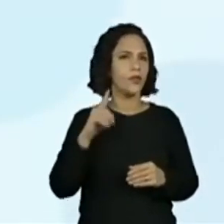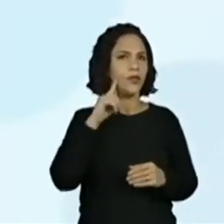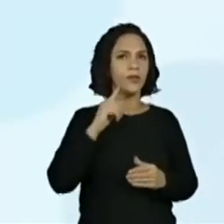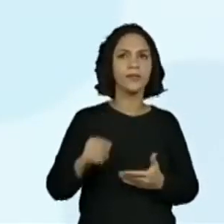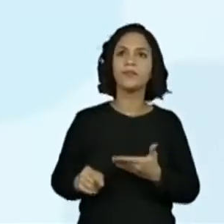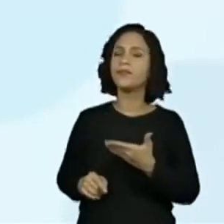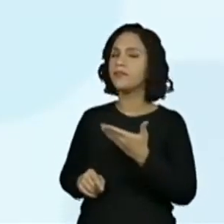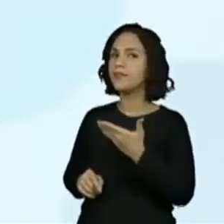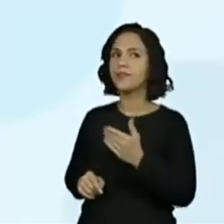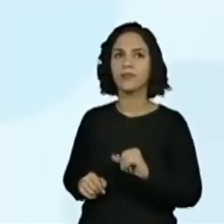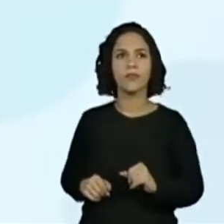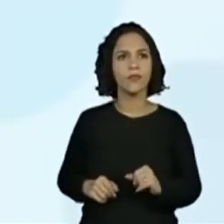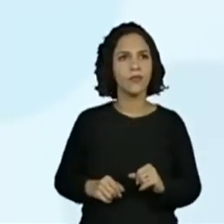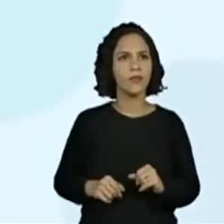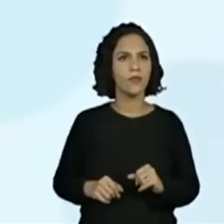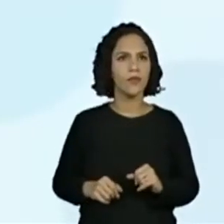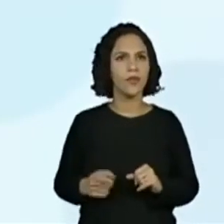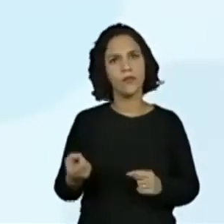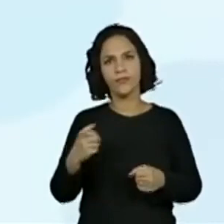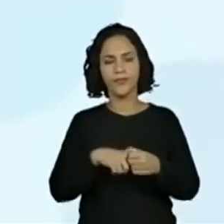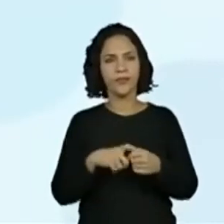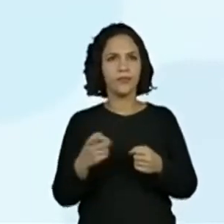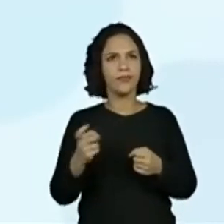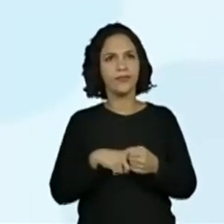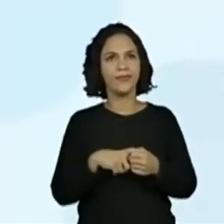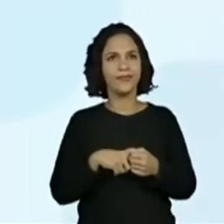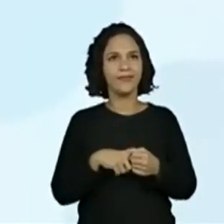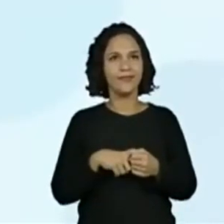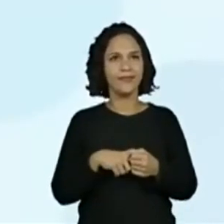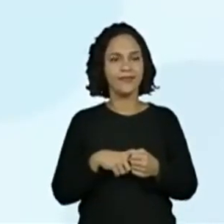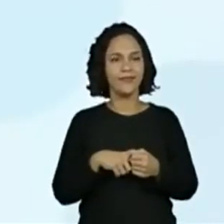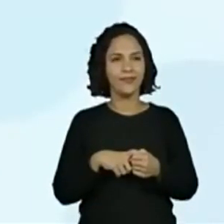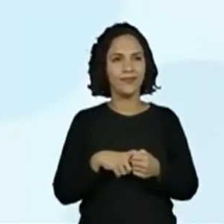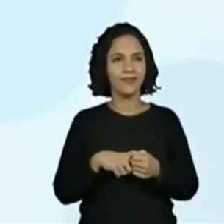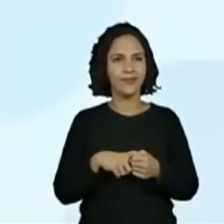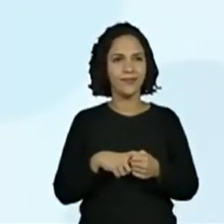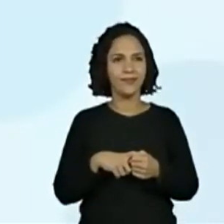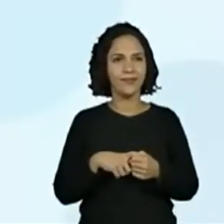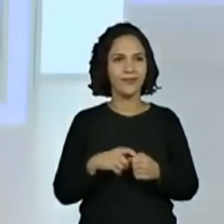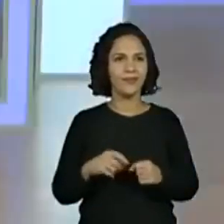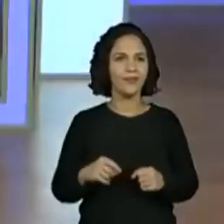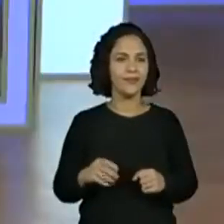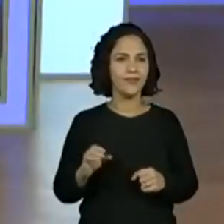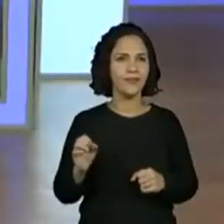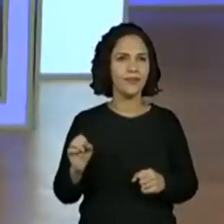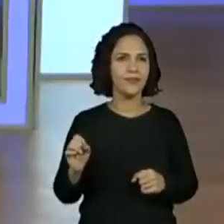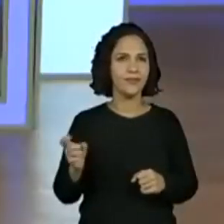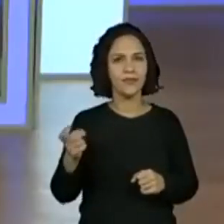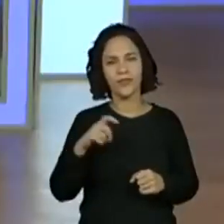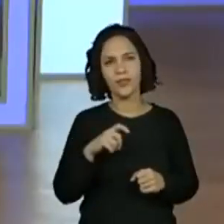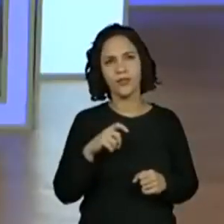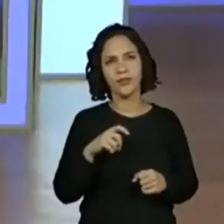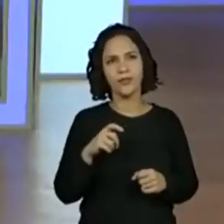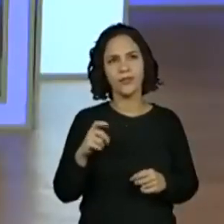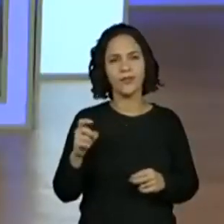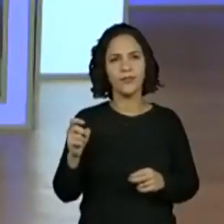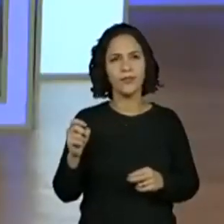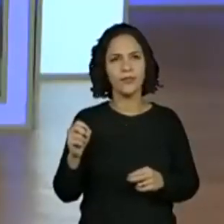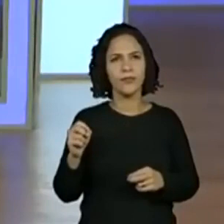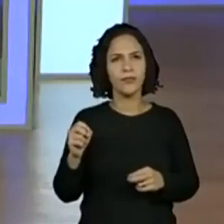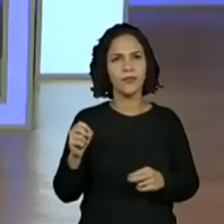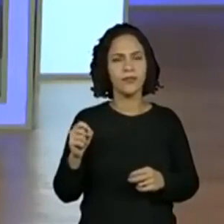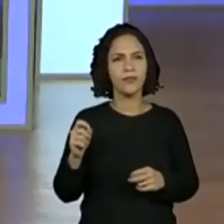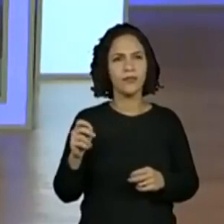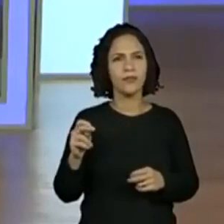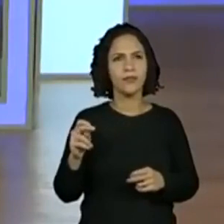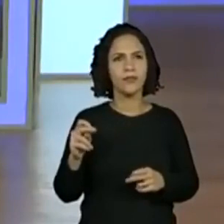favor. Isso, preocupação. Opa, passou. Acho que foi aí para você. Espera aí só um pouquinho. Volta. Peraí. Vê se